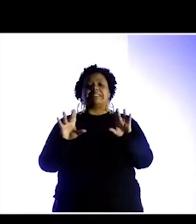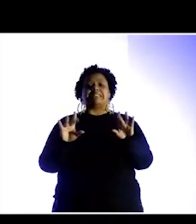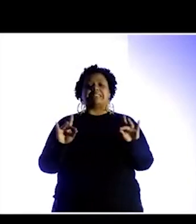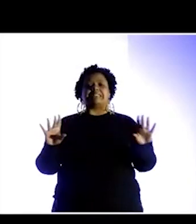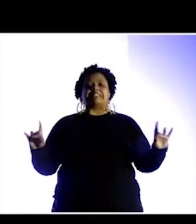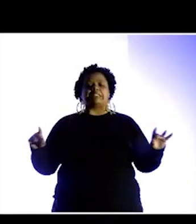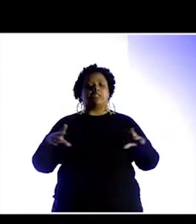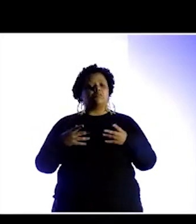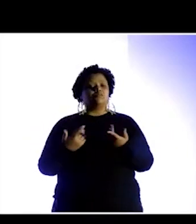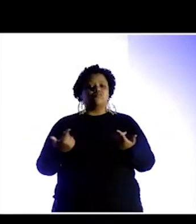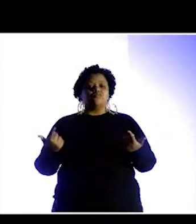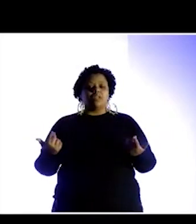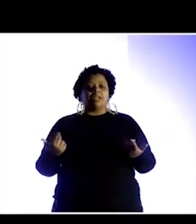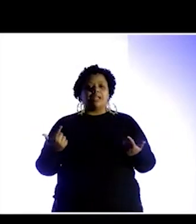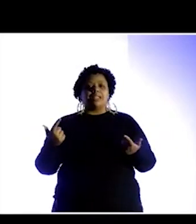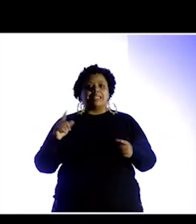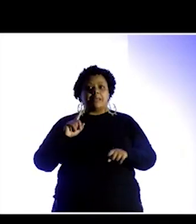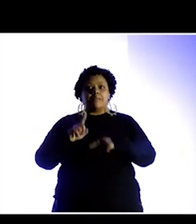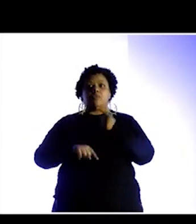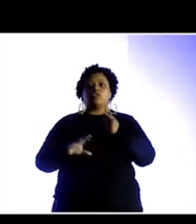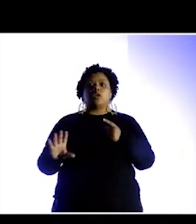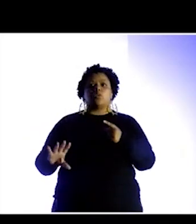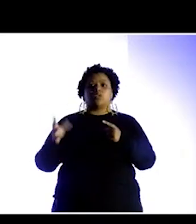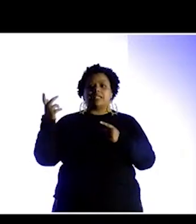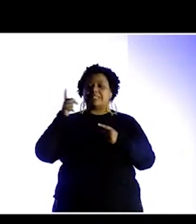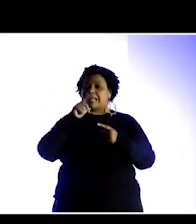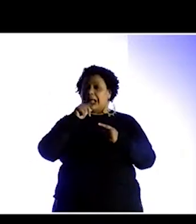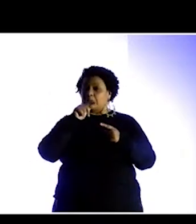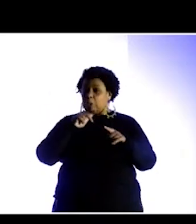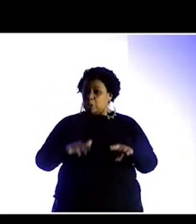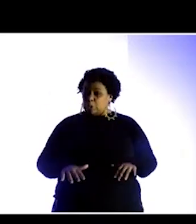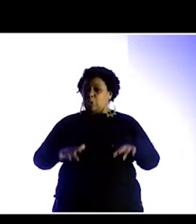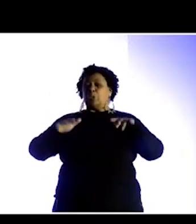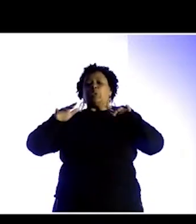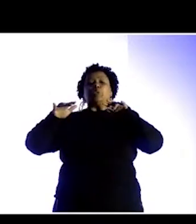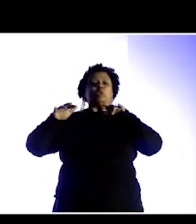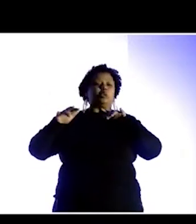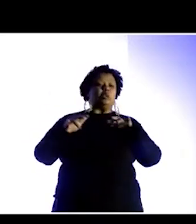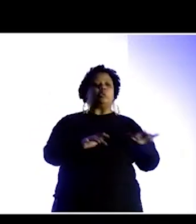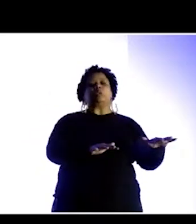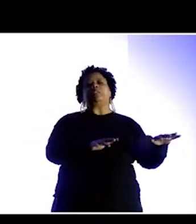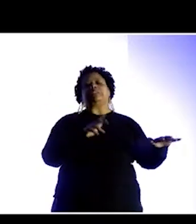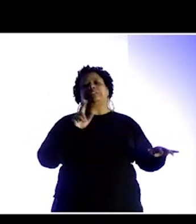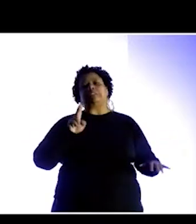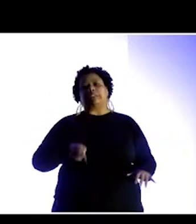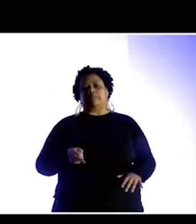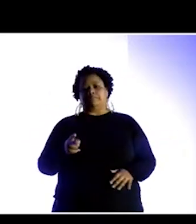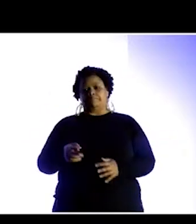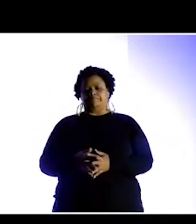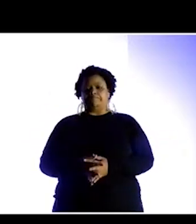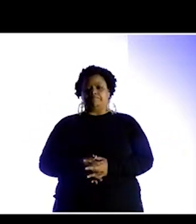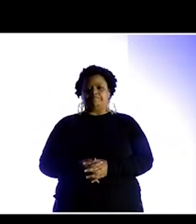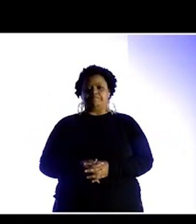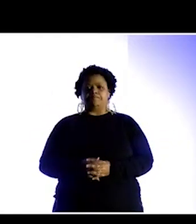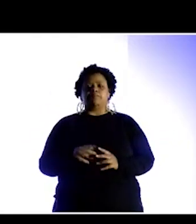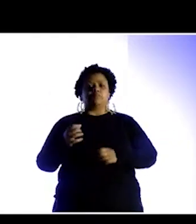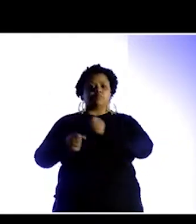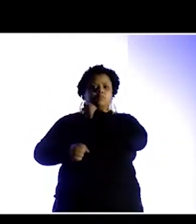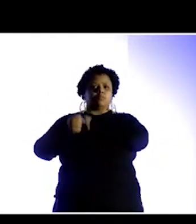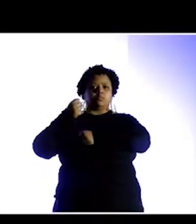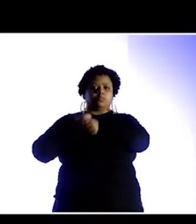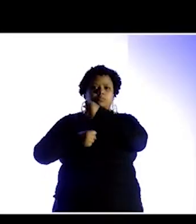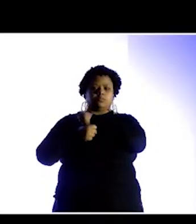associados depois a anos seguintes de cheias. Seca e cheia, todos numa intensidade muito forte. Para pegar aqui os anos mais recentes,